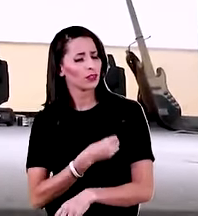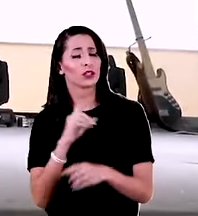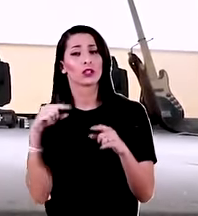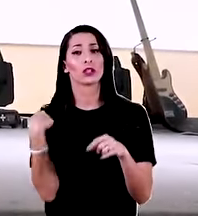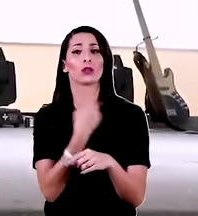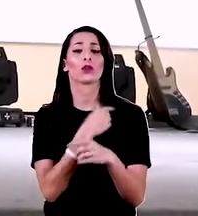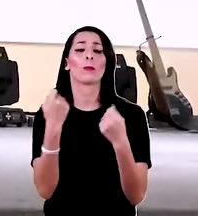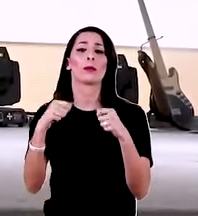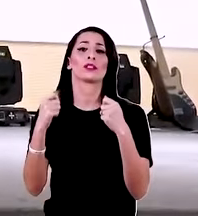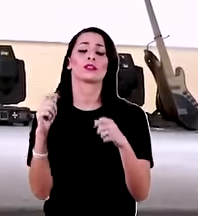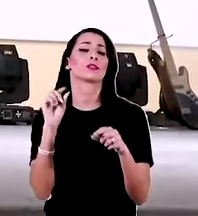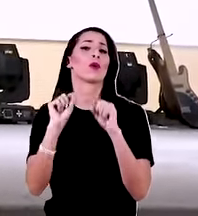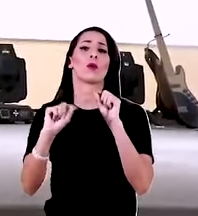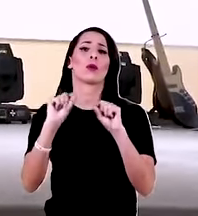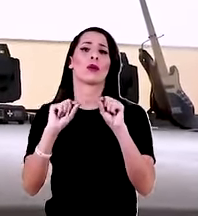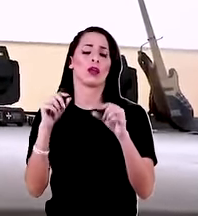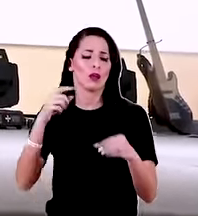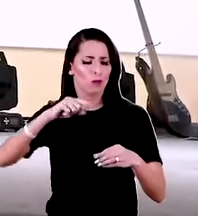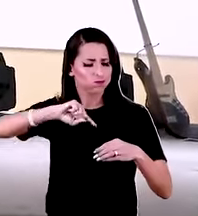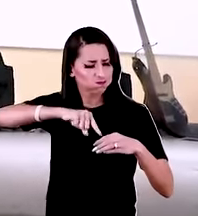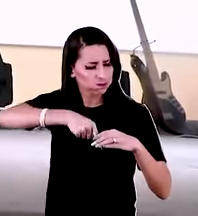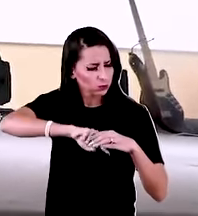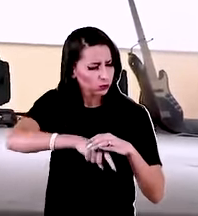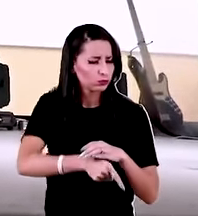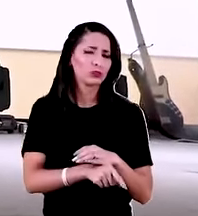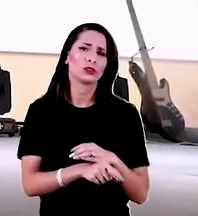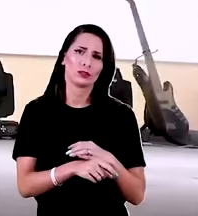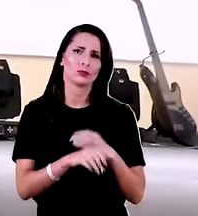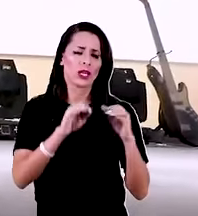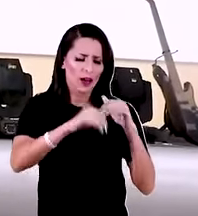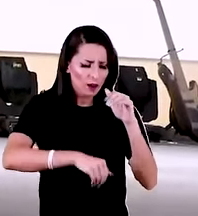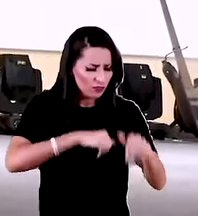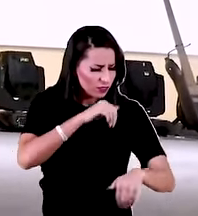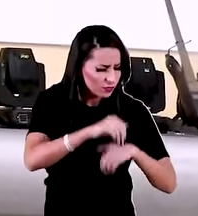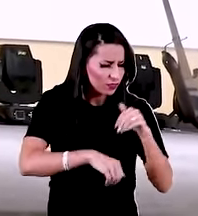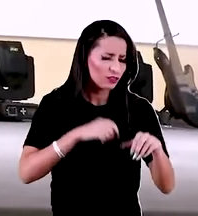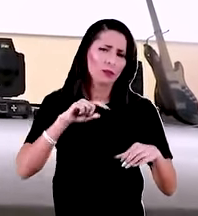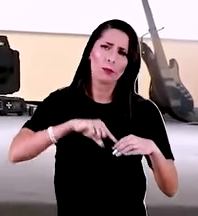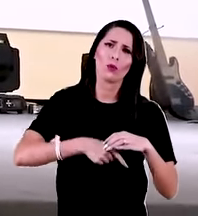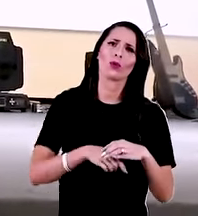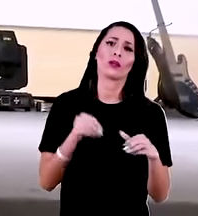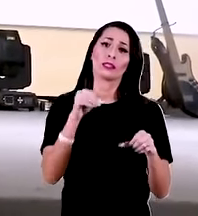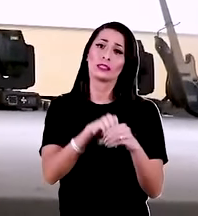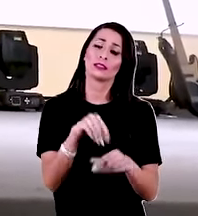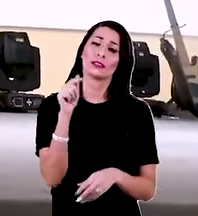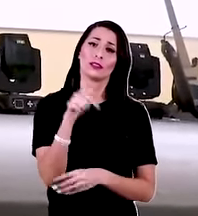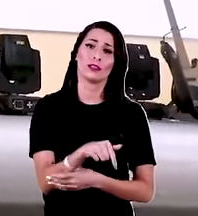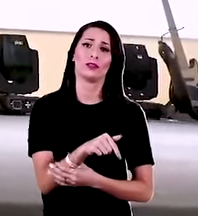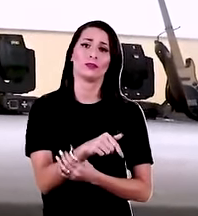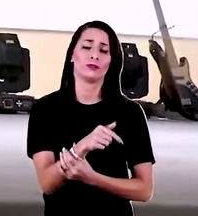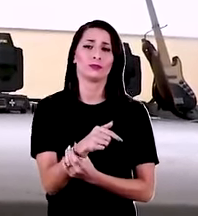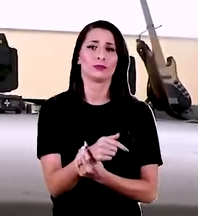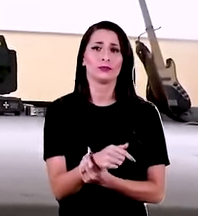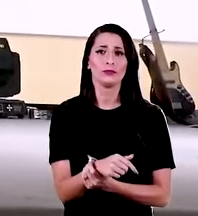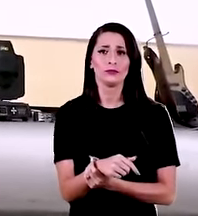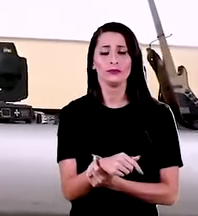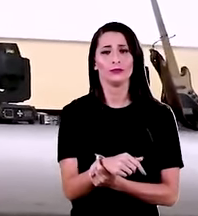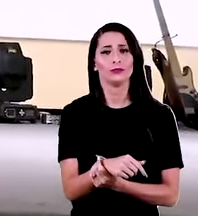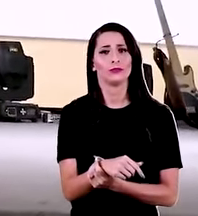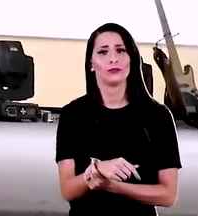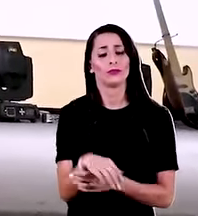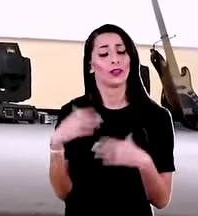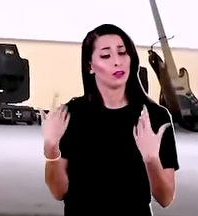buraco. Vai ter momento que a gente vai ter que entrar no buraco. Porque a bala está vindo com tanta força que a gente diz, rapaz, se eu não estiver dentro do buraco,